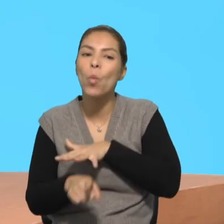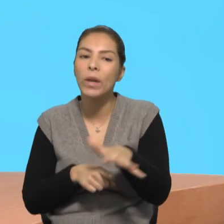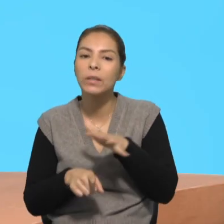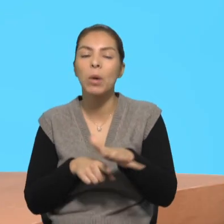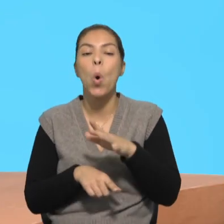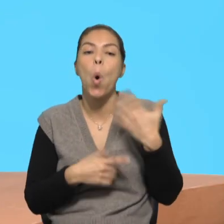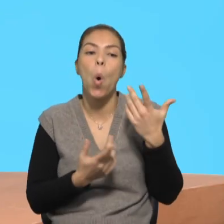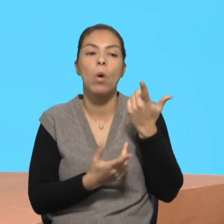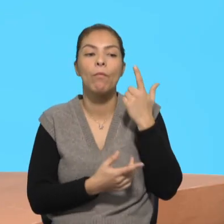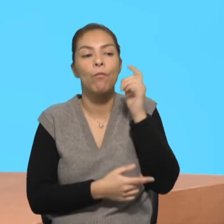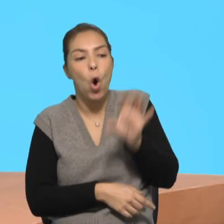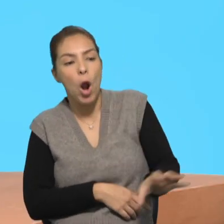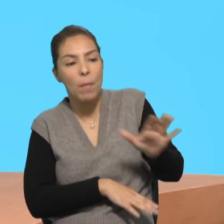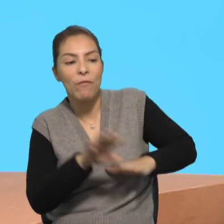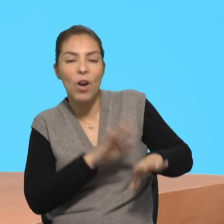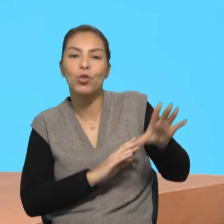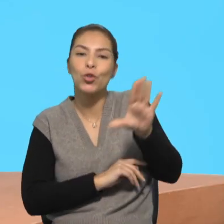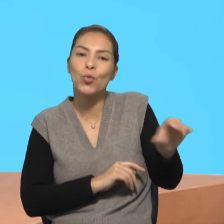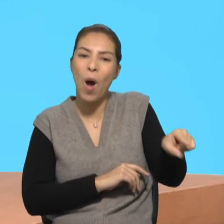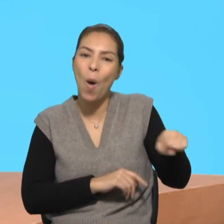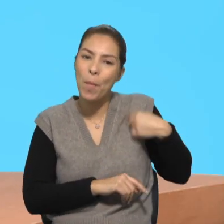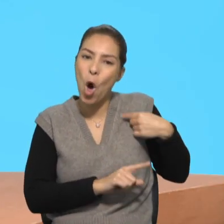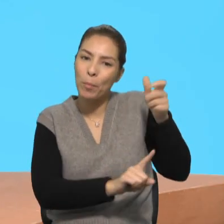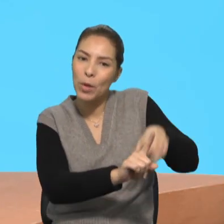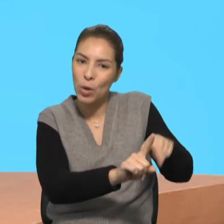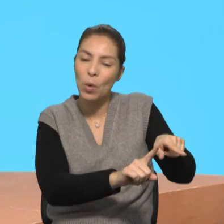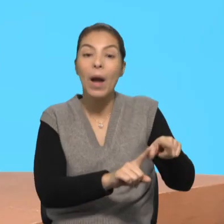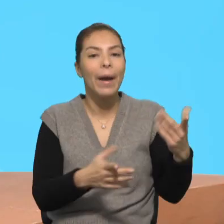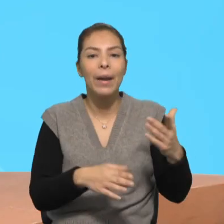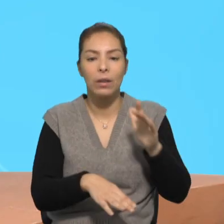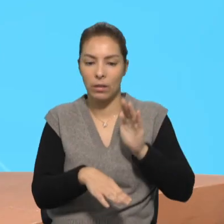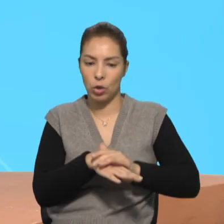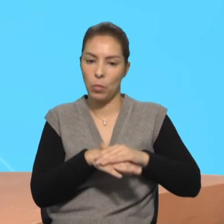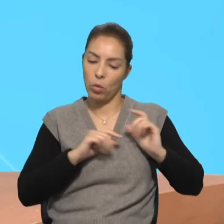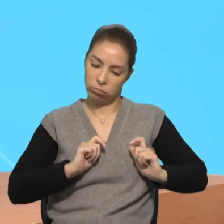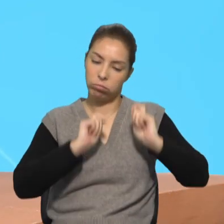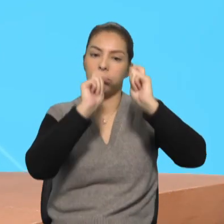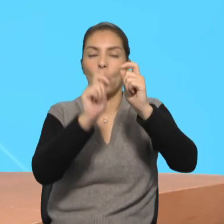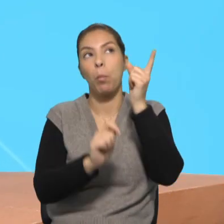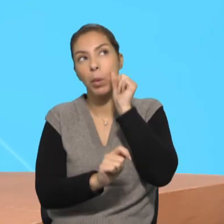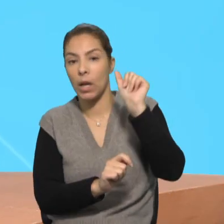João. A centralidade deste rito está no testemunho do Pai e